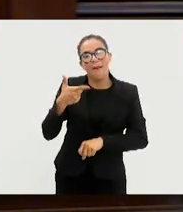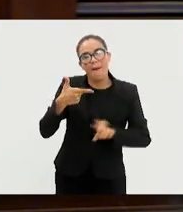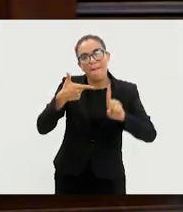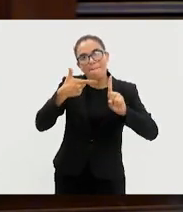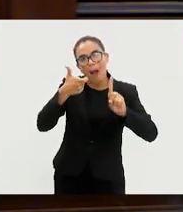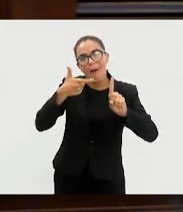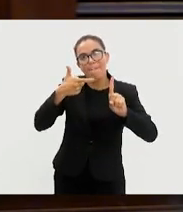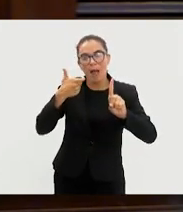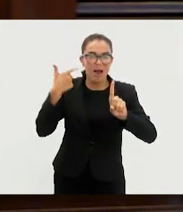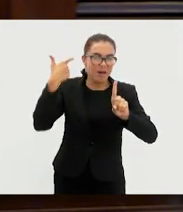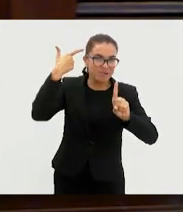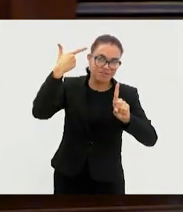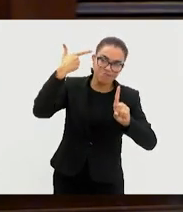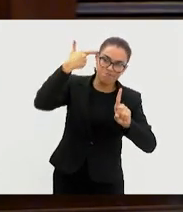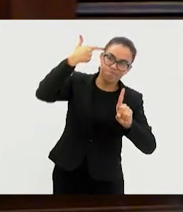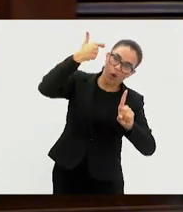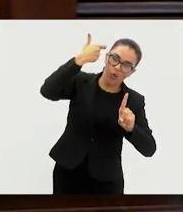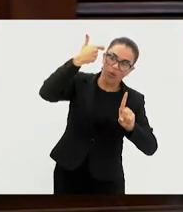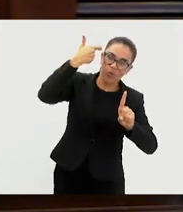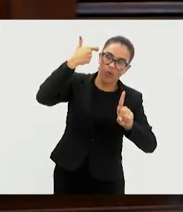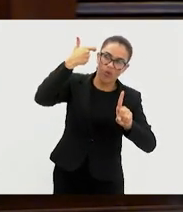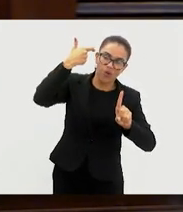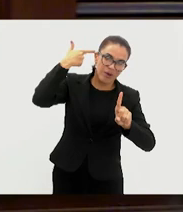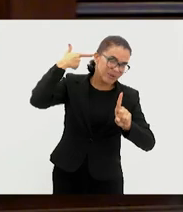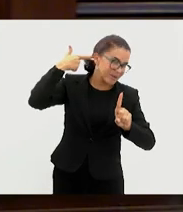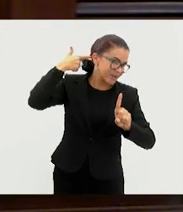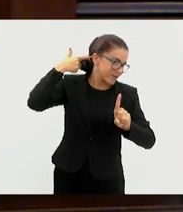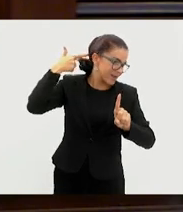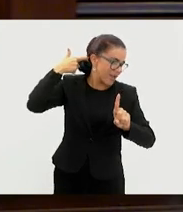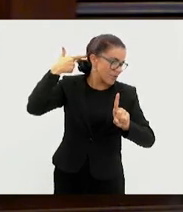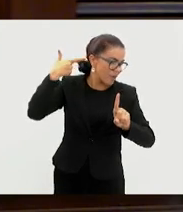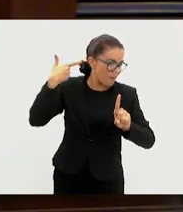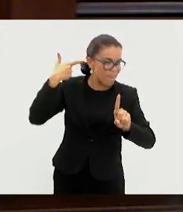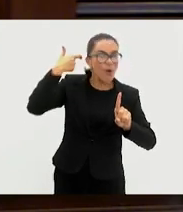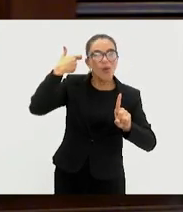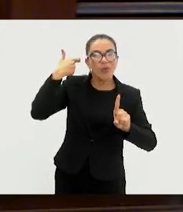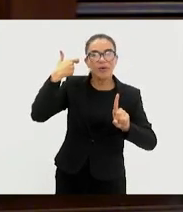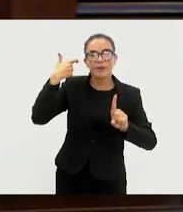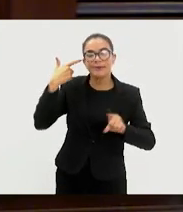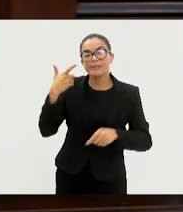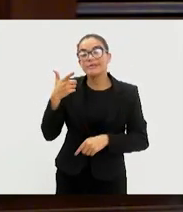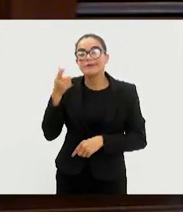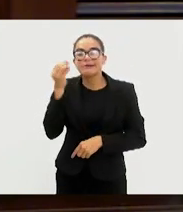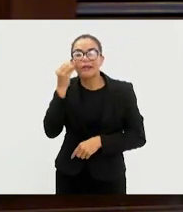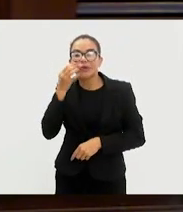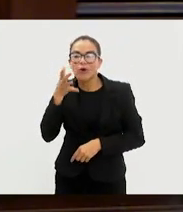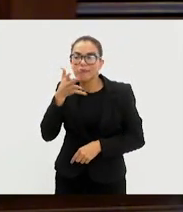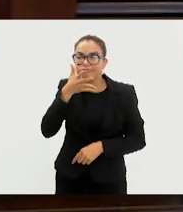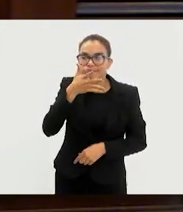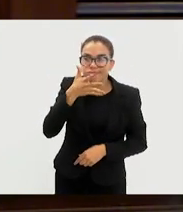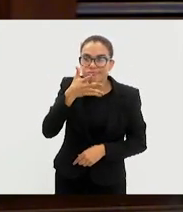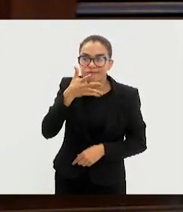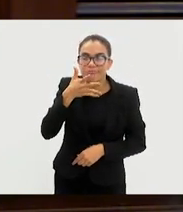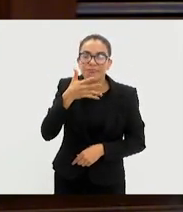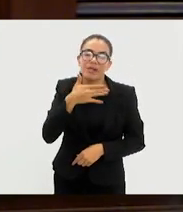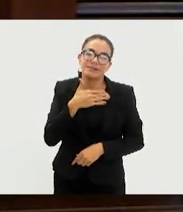uma pegou na cabeça dele, na parte da nuca, o socorreram, mas infelizmente ele